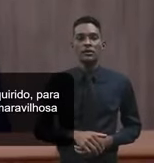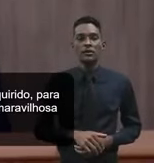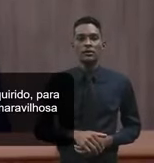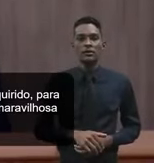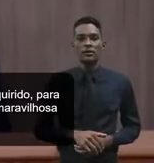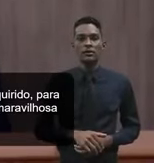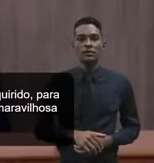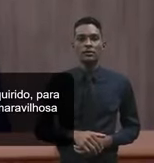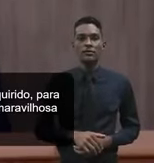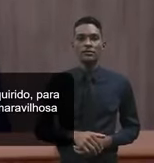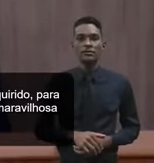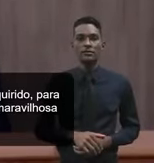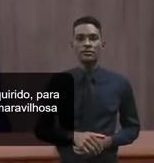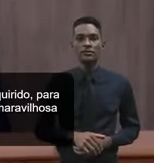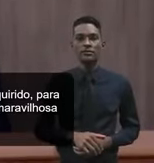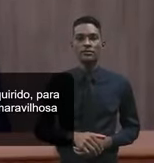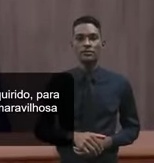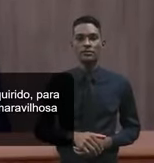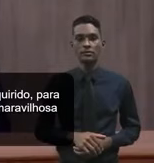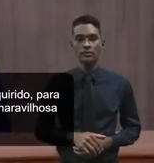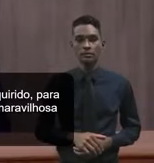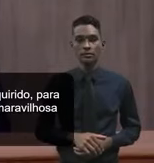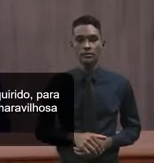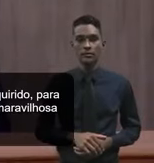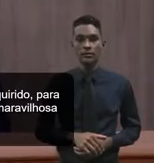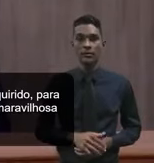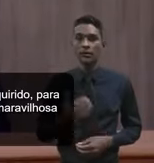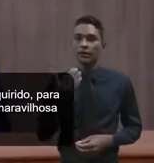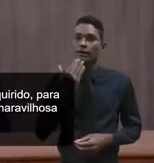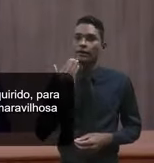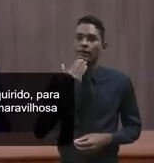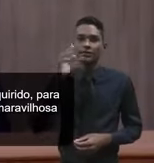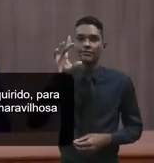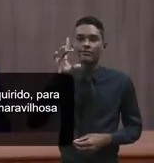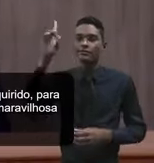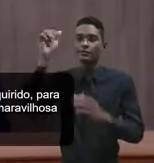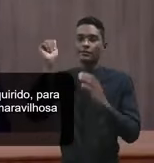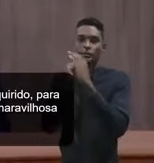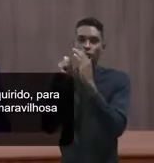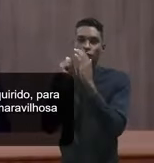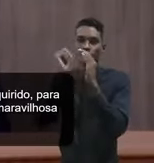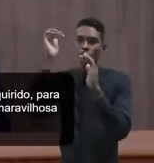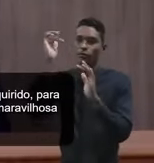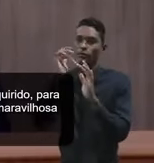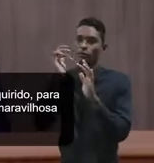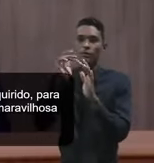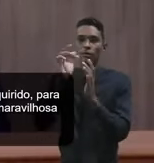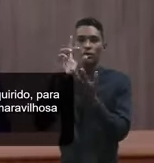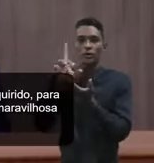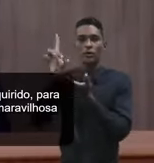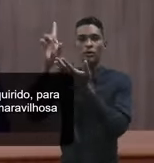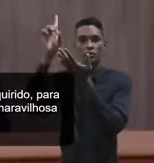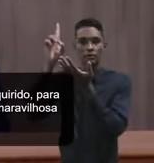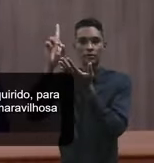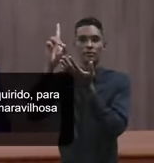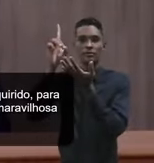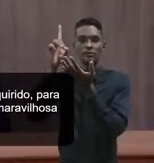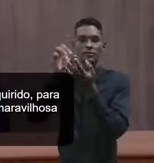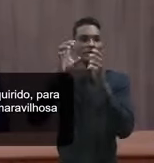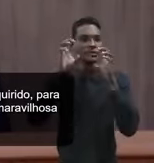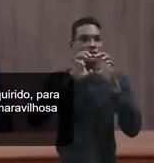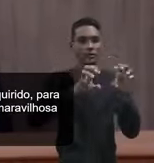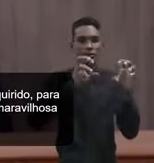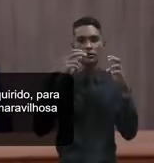casa? Sacerdócio real, para falar com Deus a qualquer hora, para orar a Deus a qualquer hora, para levar as causas dos outros